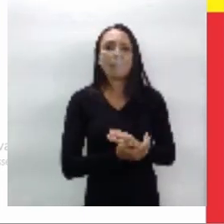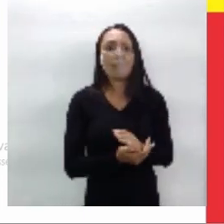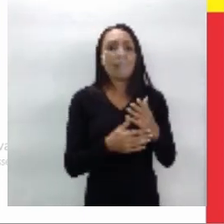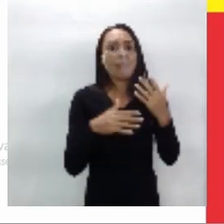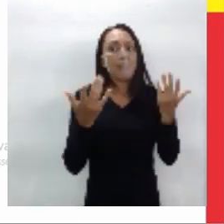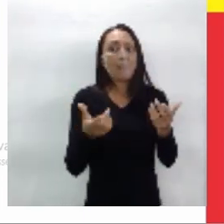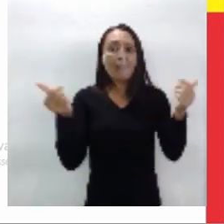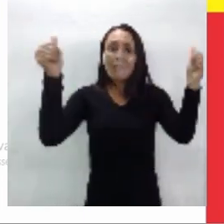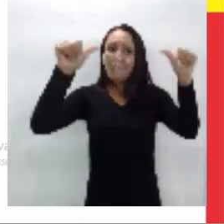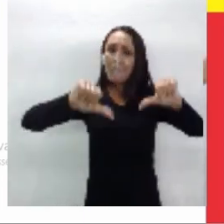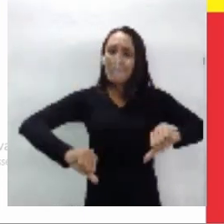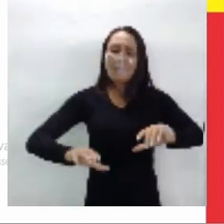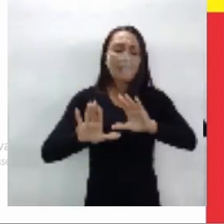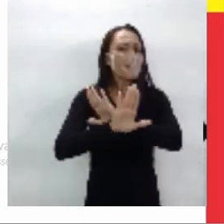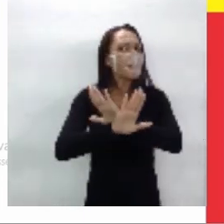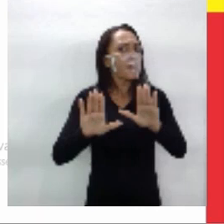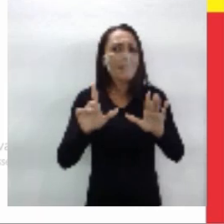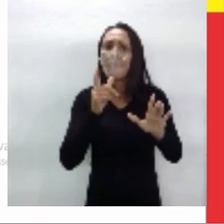no sentido de,